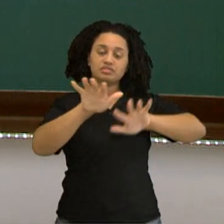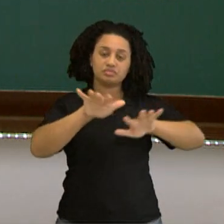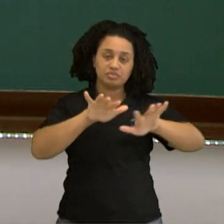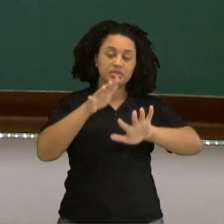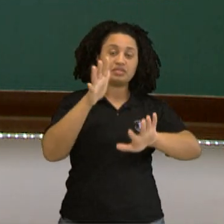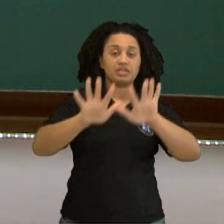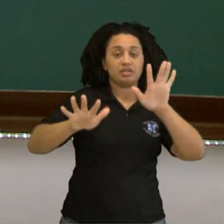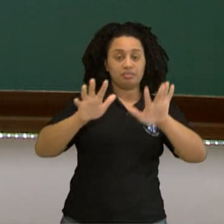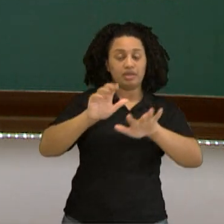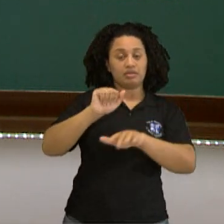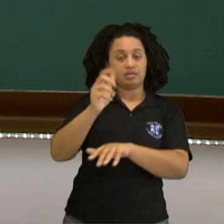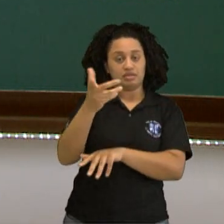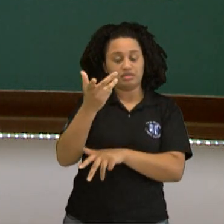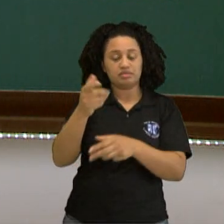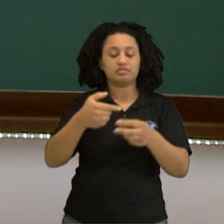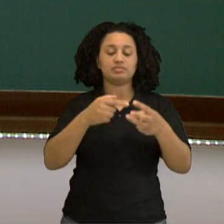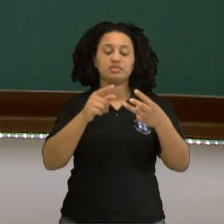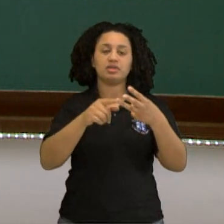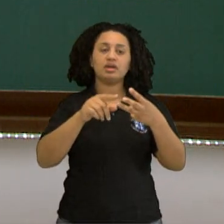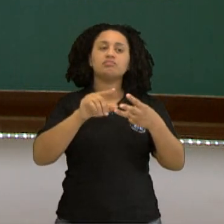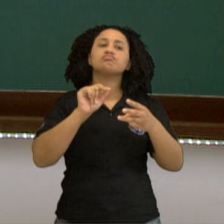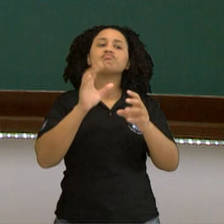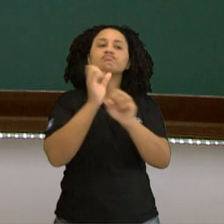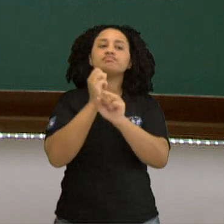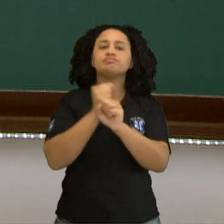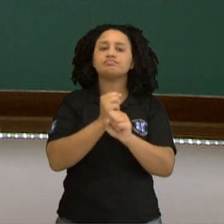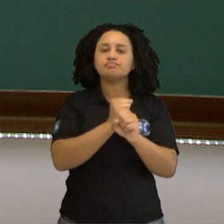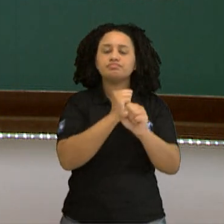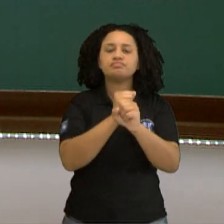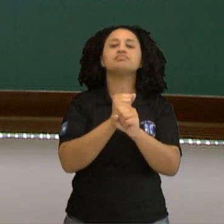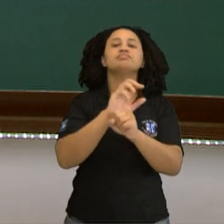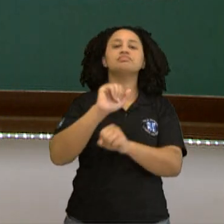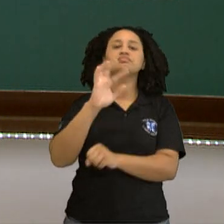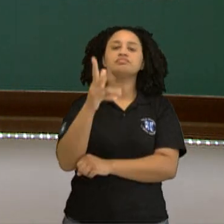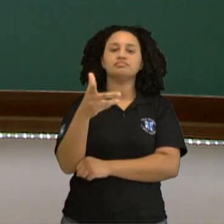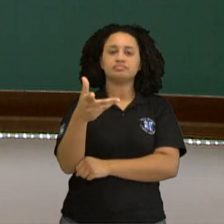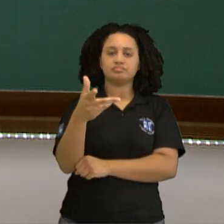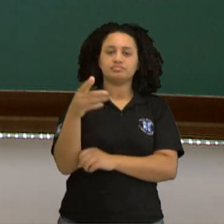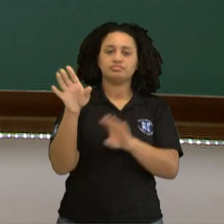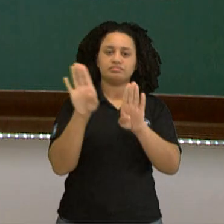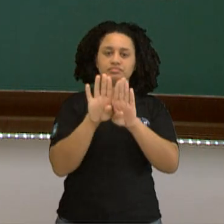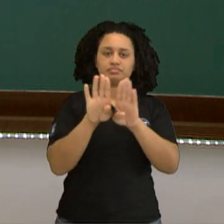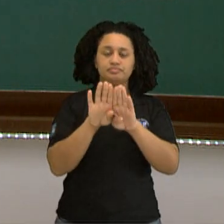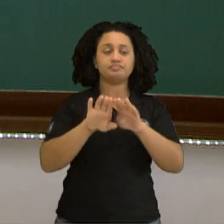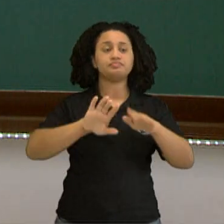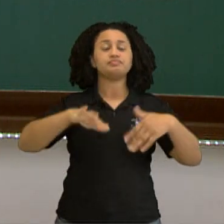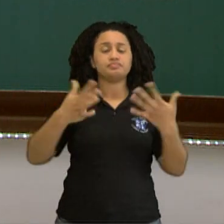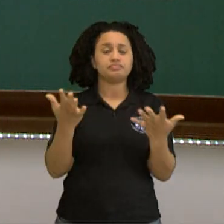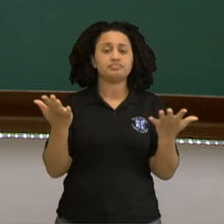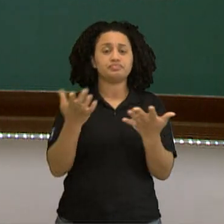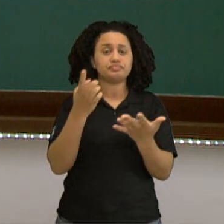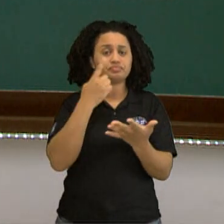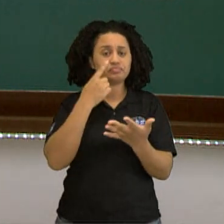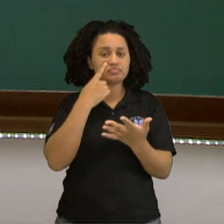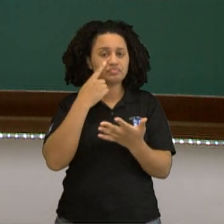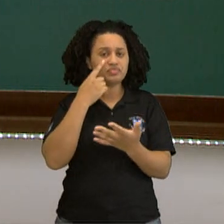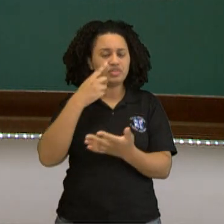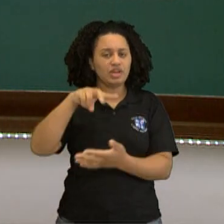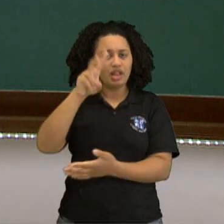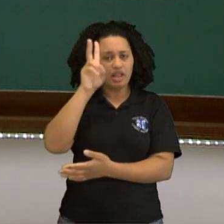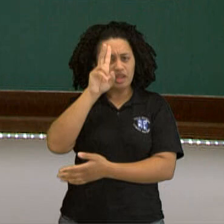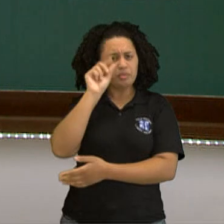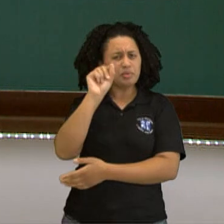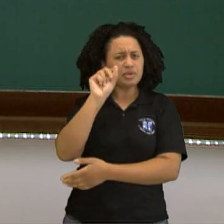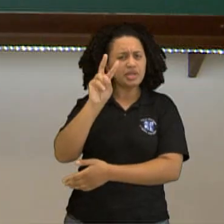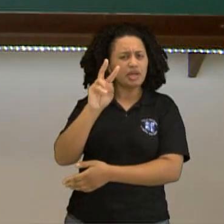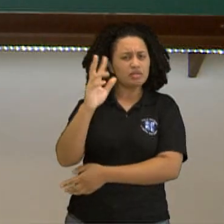e calcular a aceleração a partir da variação da velocidade. Mas vamos lá. Vocês lembram o que é